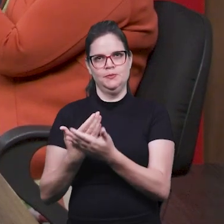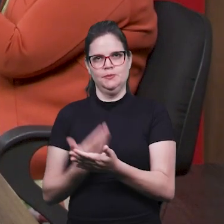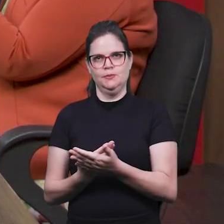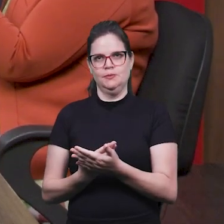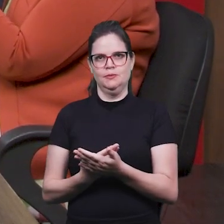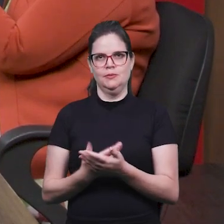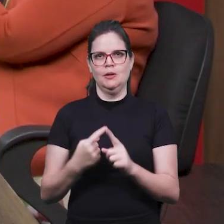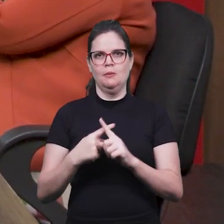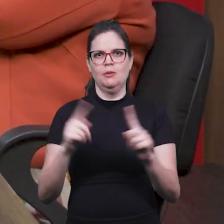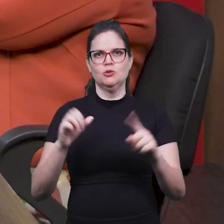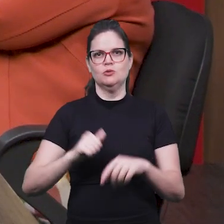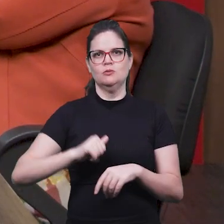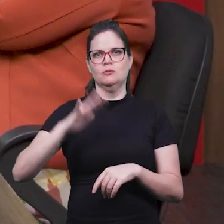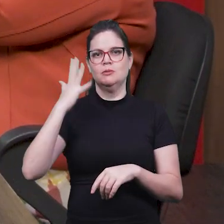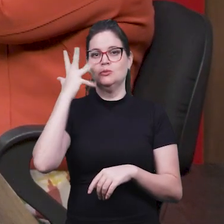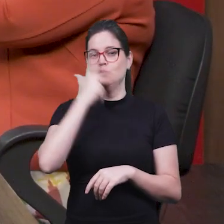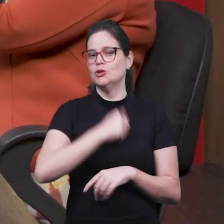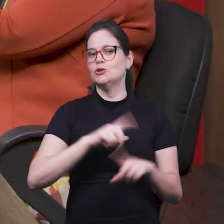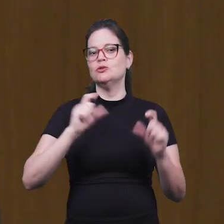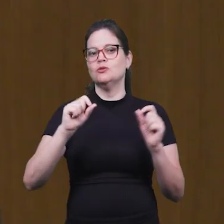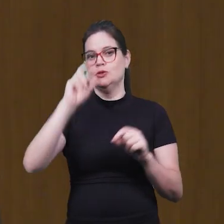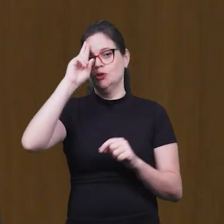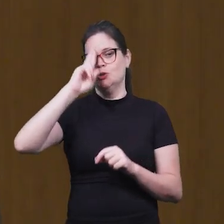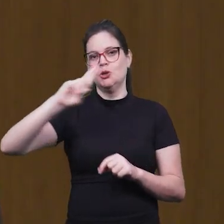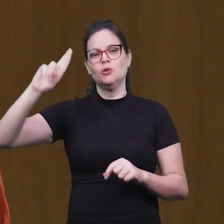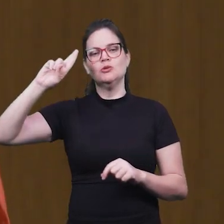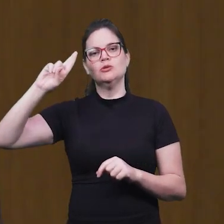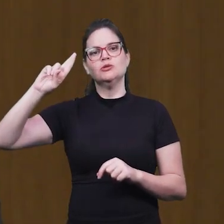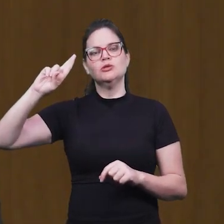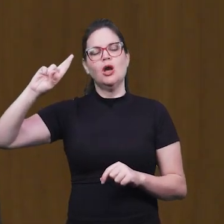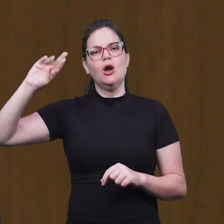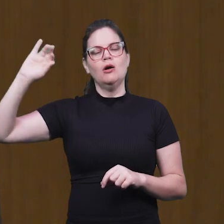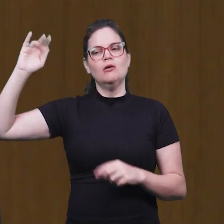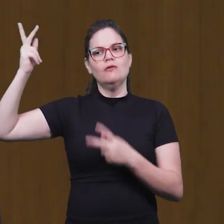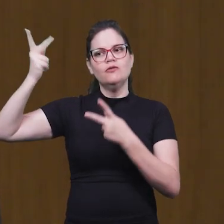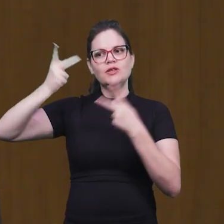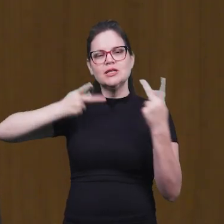é que o Senhor começou a me dar sonhos de perguntas que iam